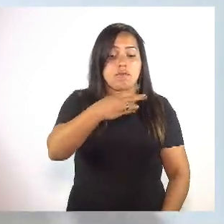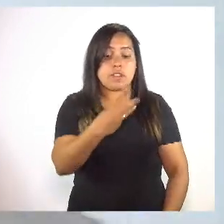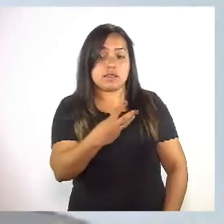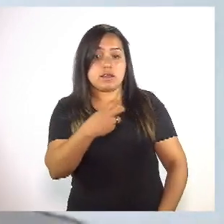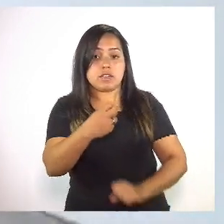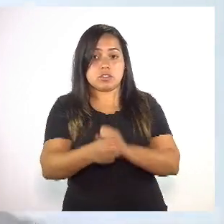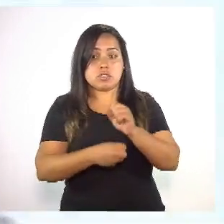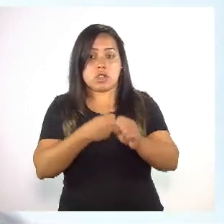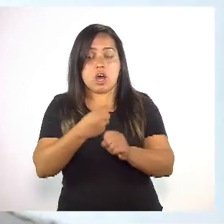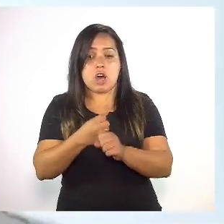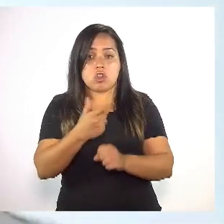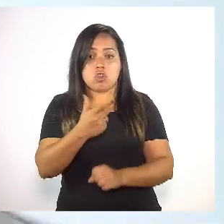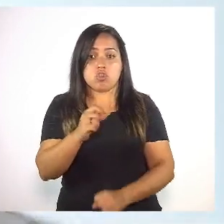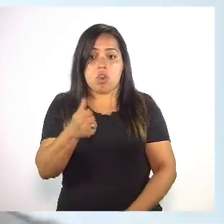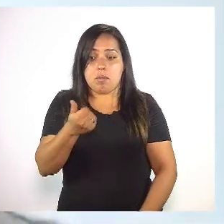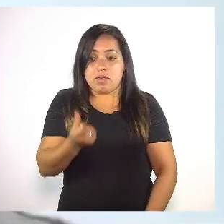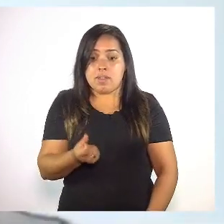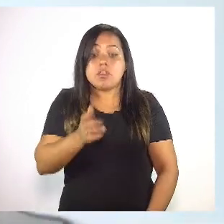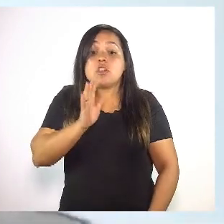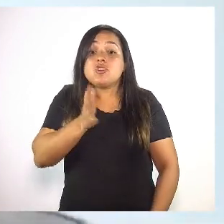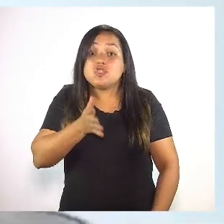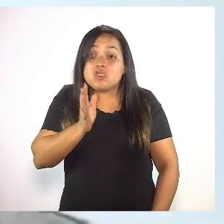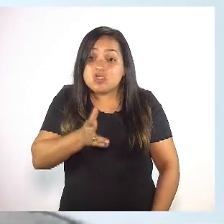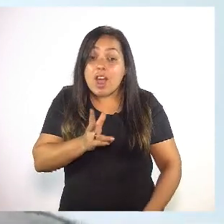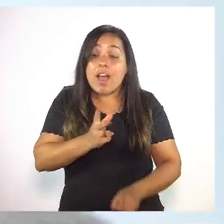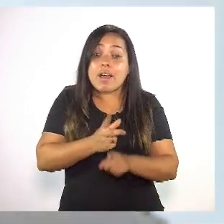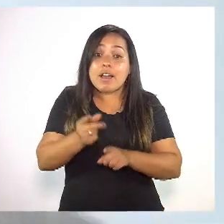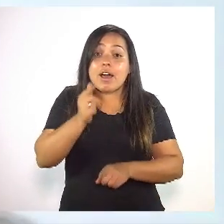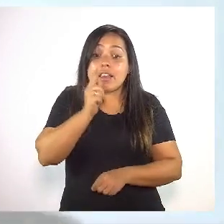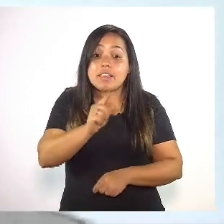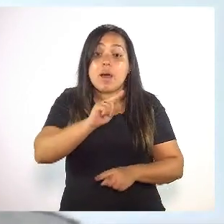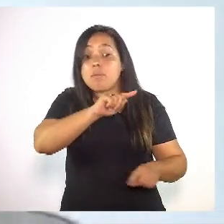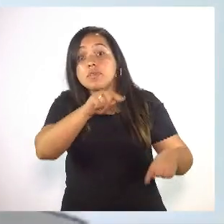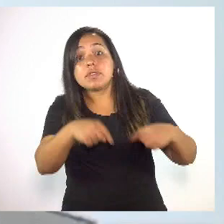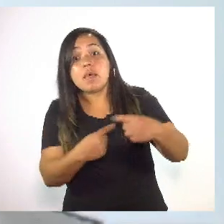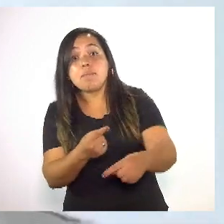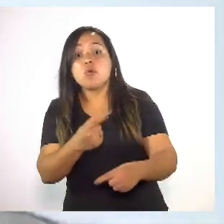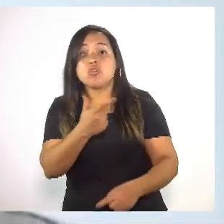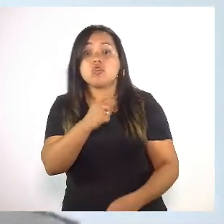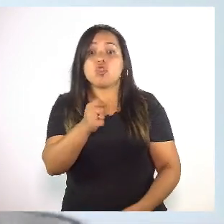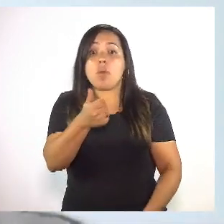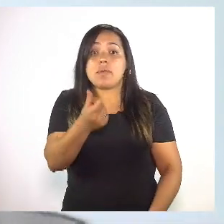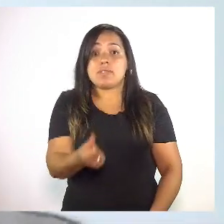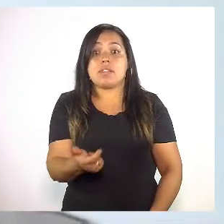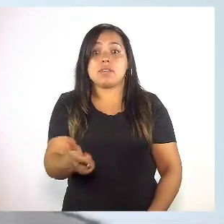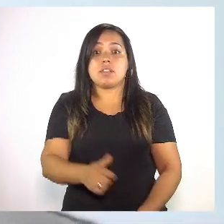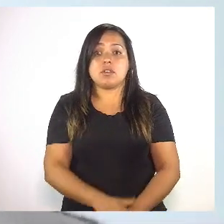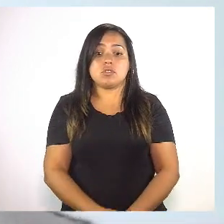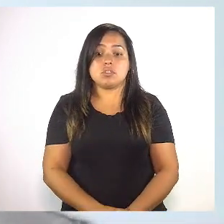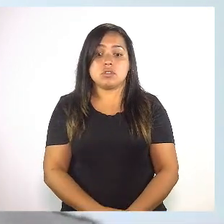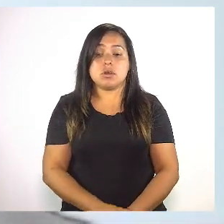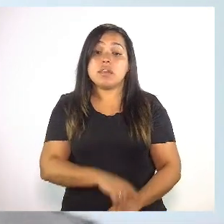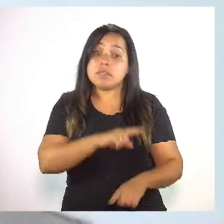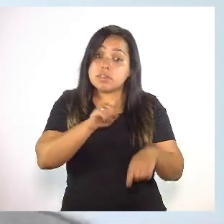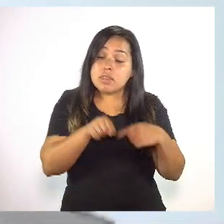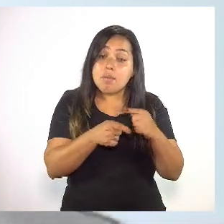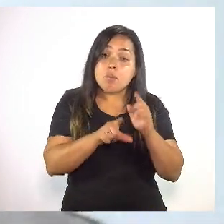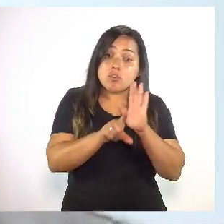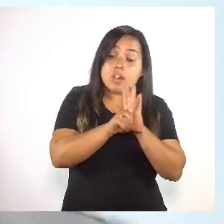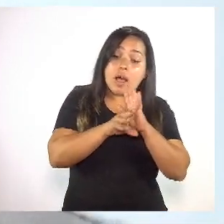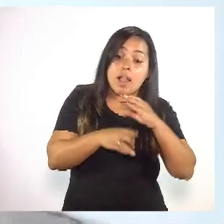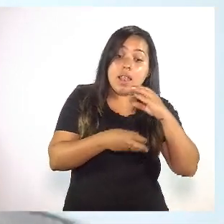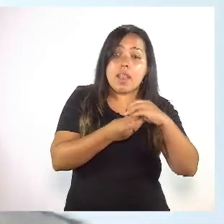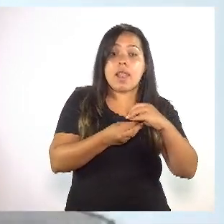assim, nós já ganhamos a ação de constitucionalidade, Luiz Paulo, depois da promulgação dessa emenda constitucional